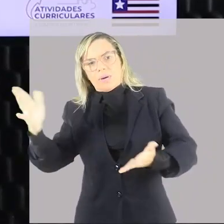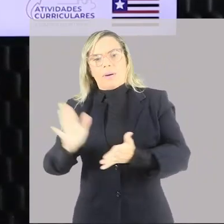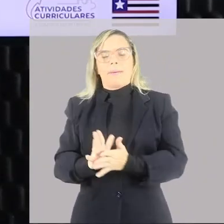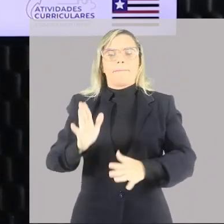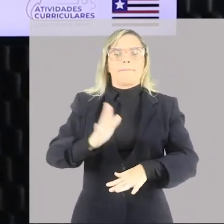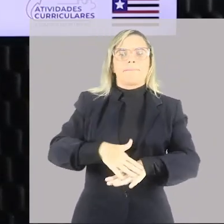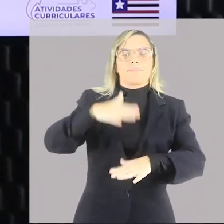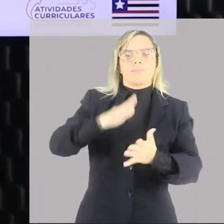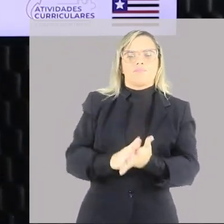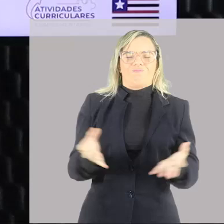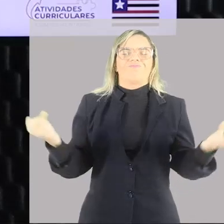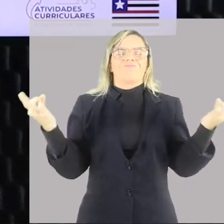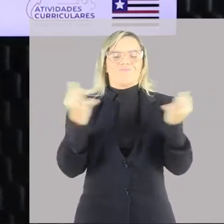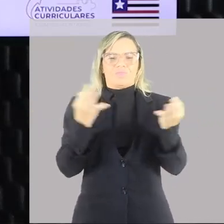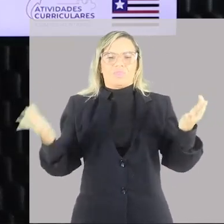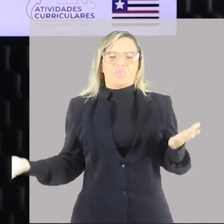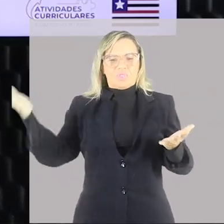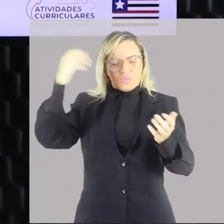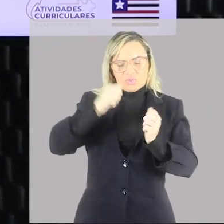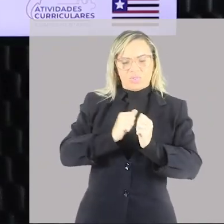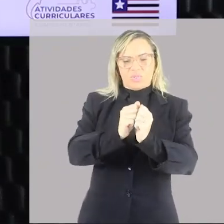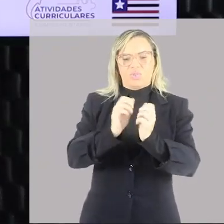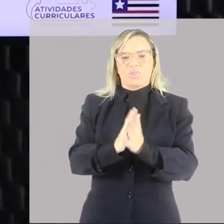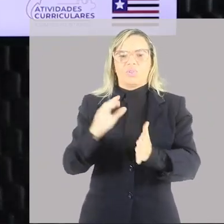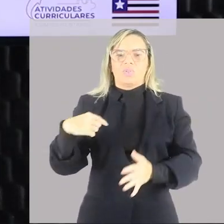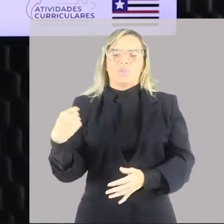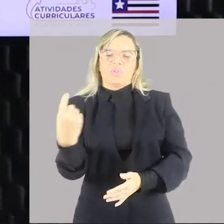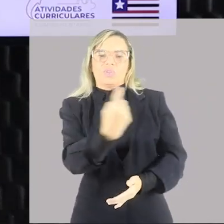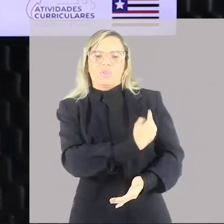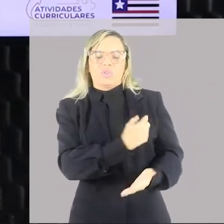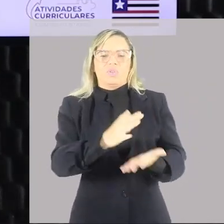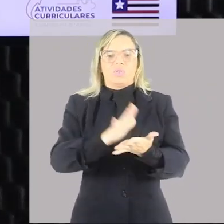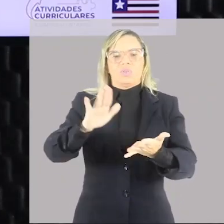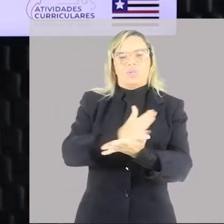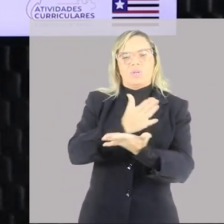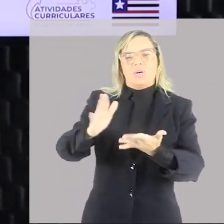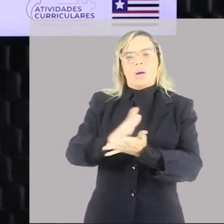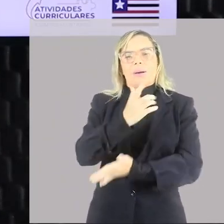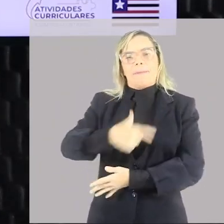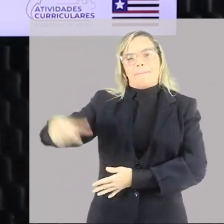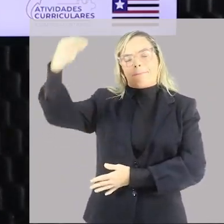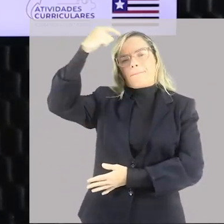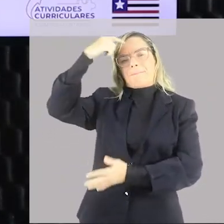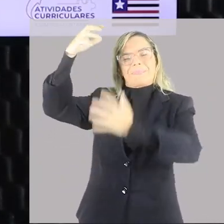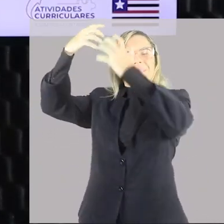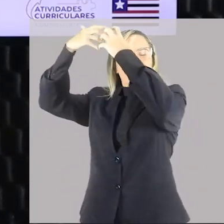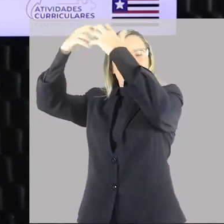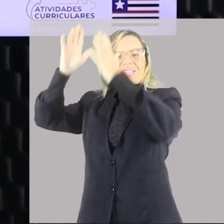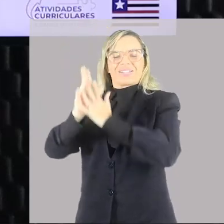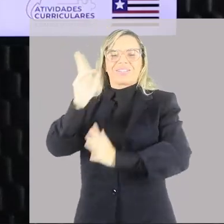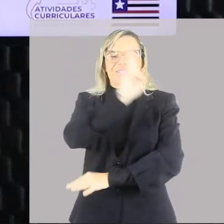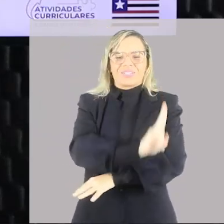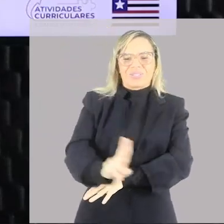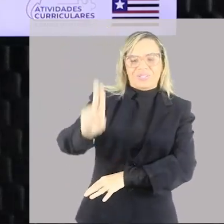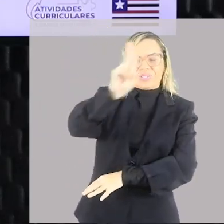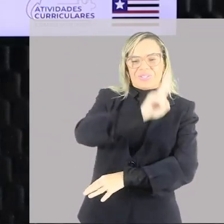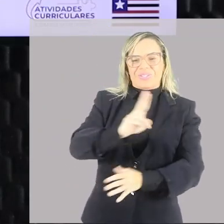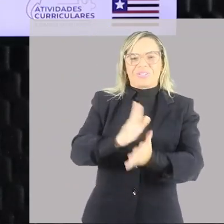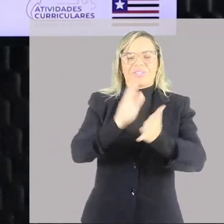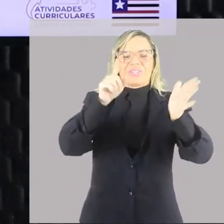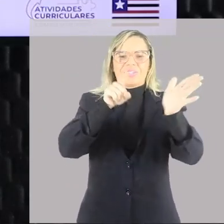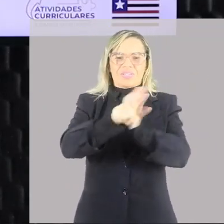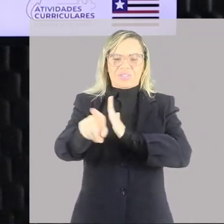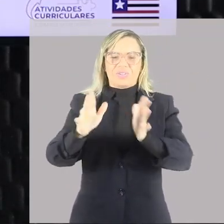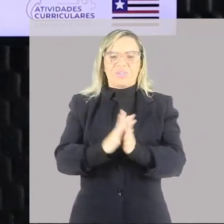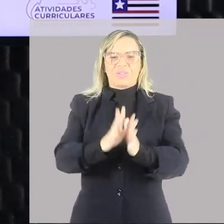vez, perfeito? Então vem comigo que nós temos aqui algumas reflexões a fazer, vamos usar as questões para